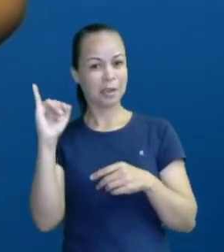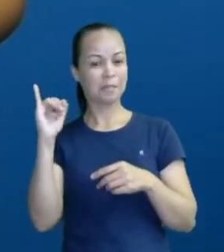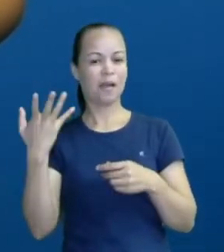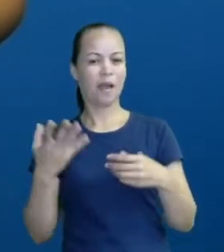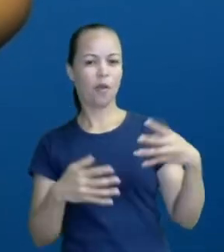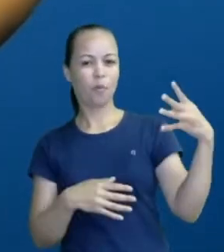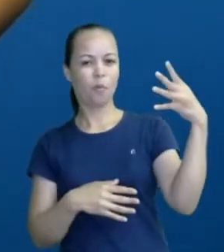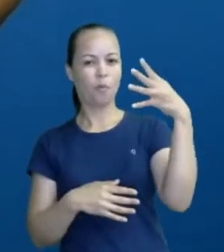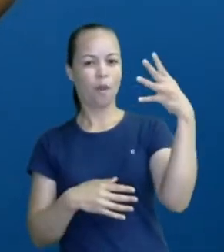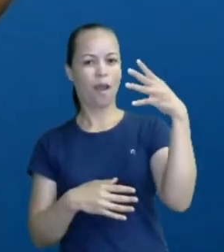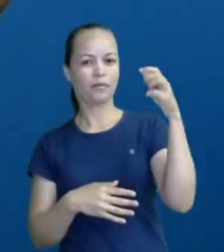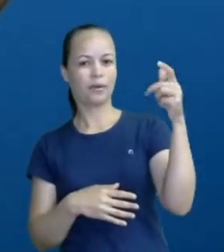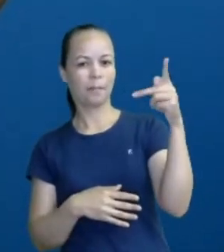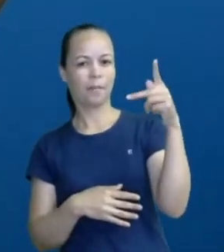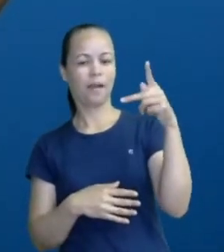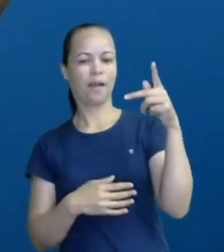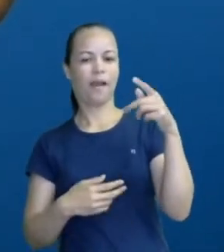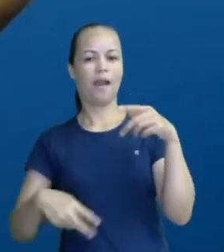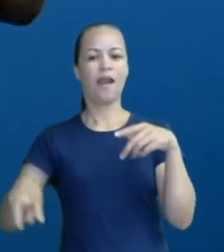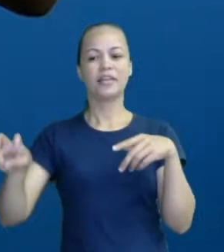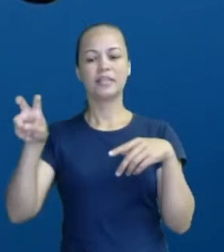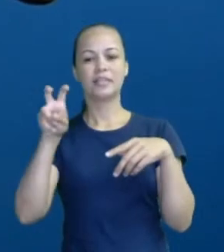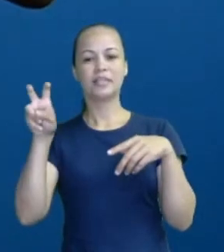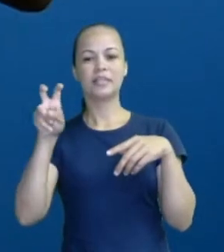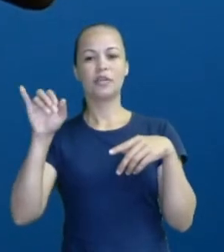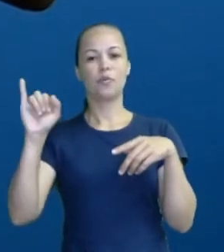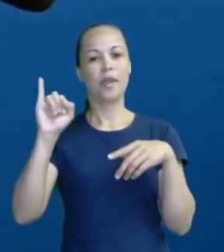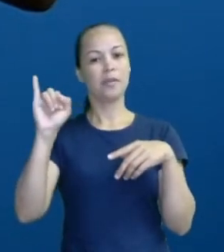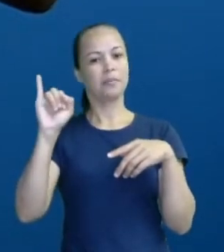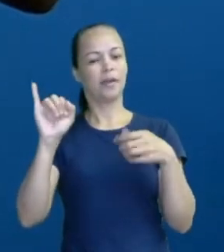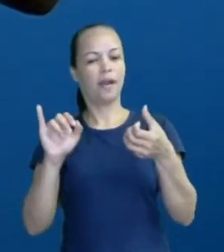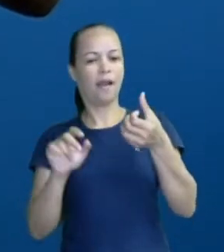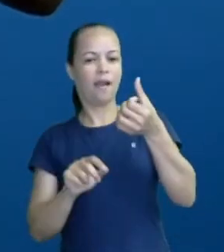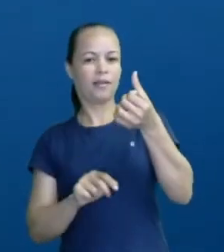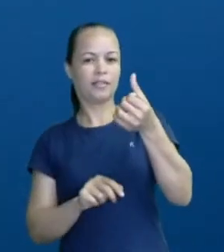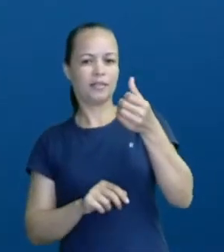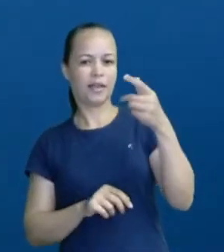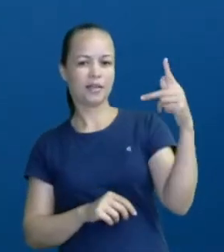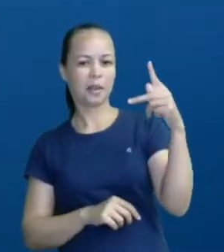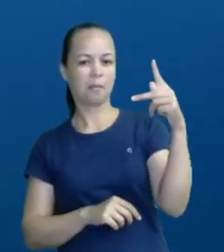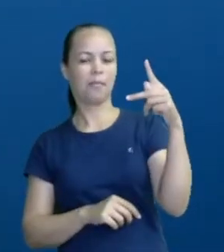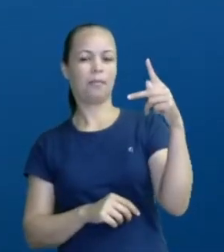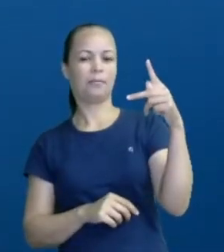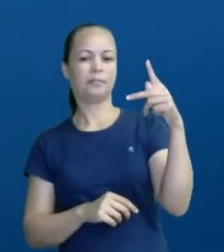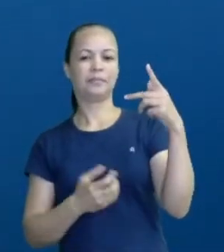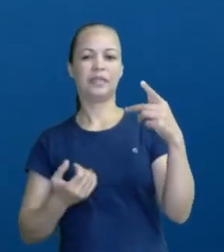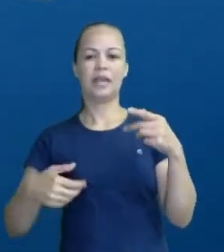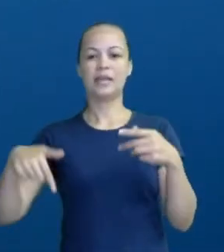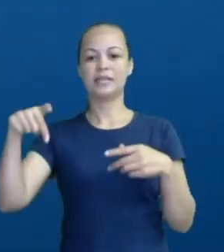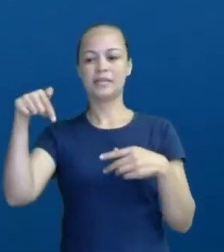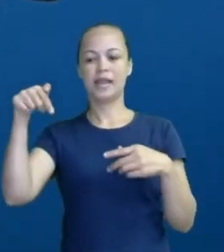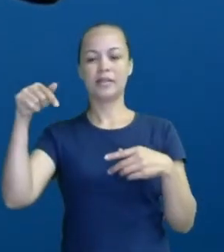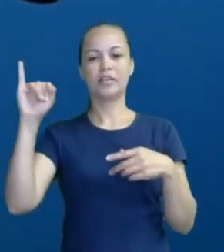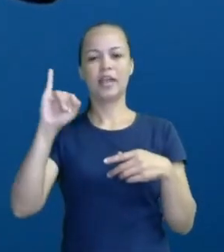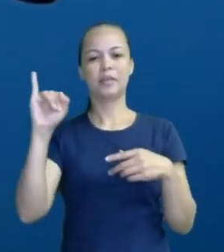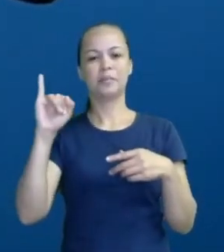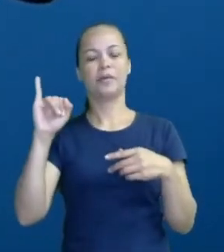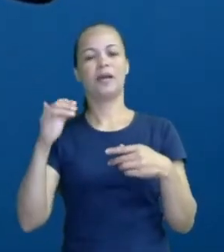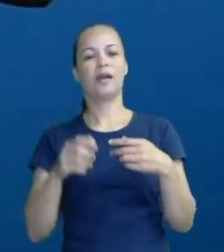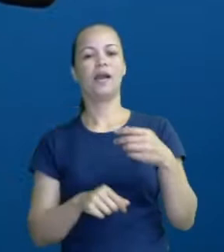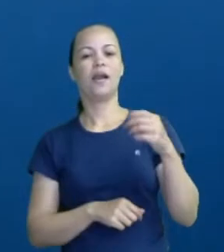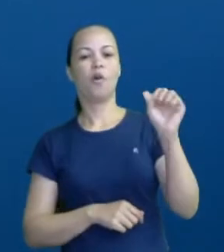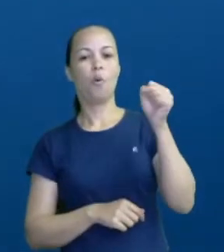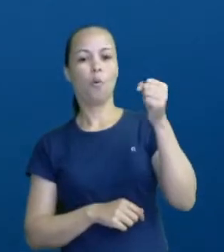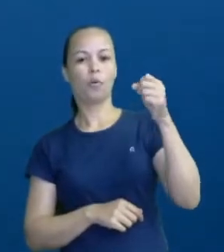4 é par, 5 é ímpar, 6 é par, 7 é ímpar, 8 é